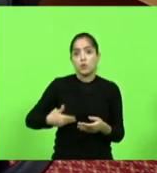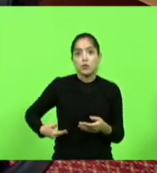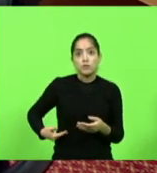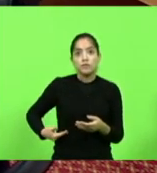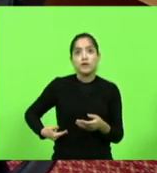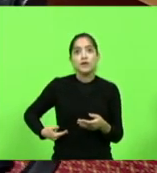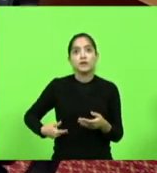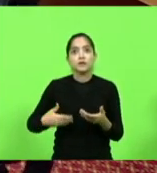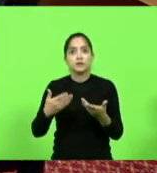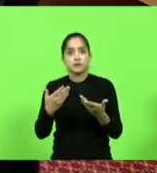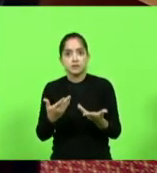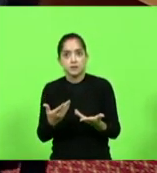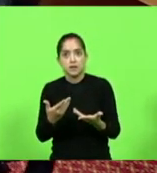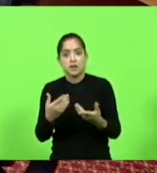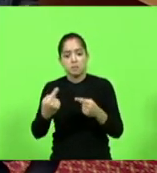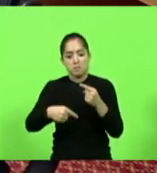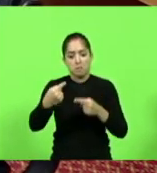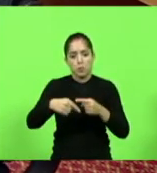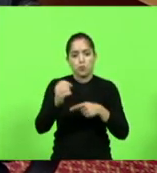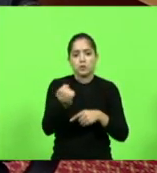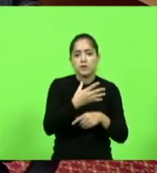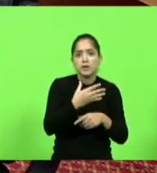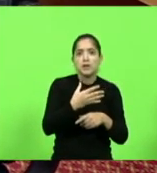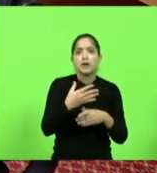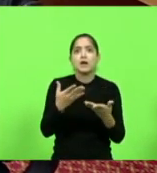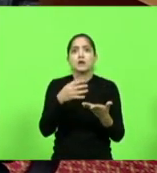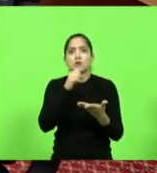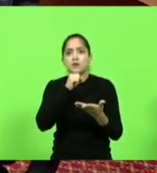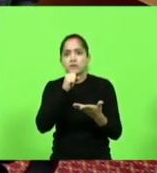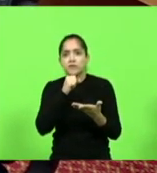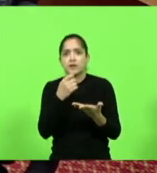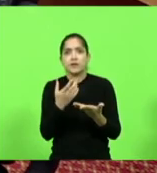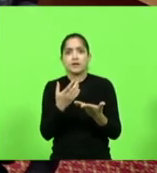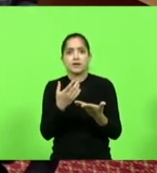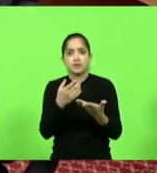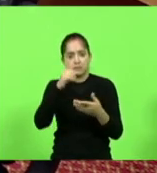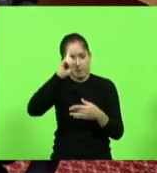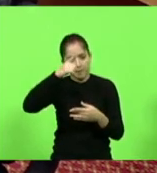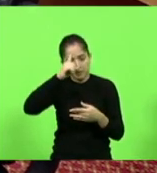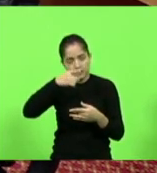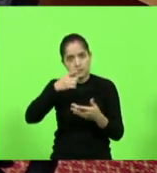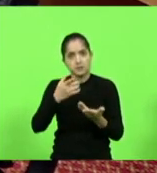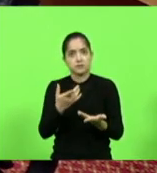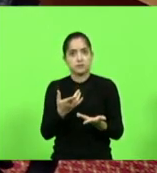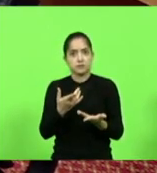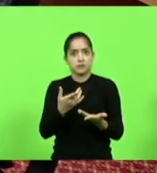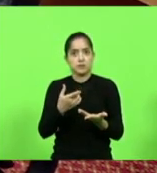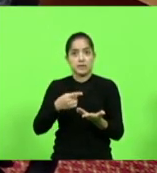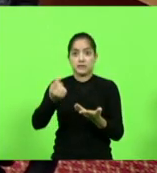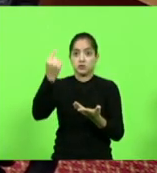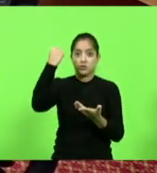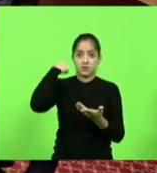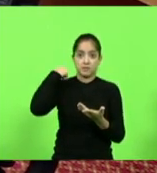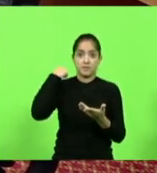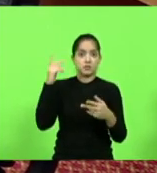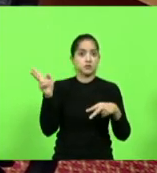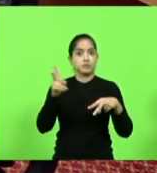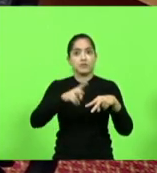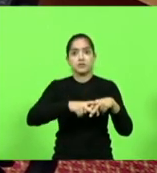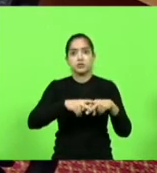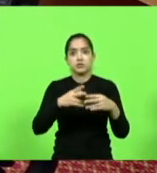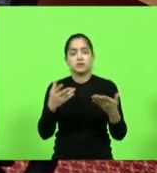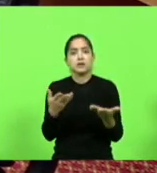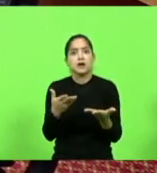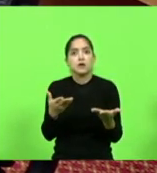da nova política, agora a velha política está mandando, então tem que ser rápido. Antigamente se prendia tudo. Agora nós temos que fazer